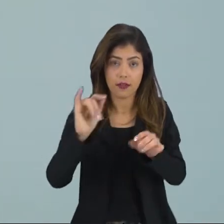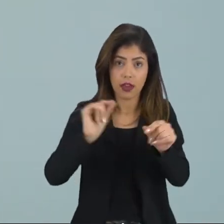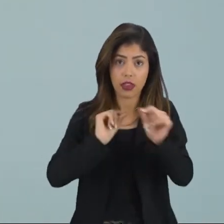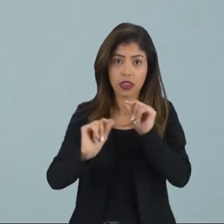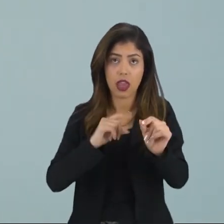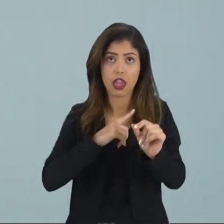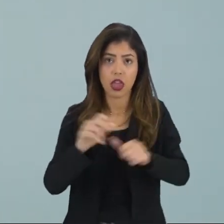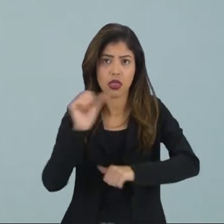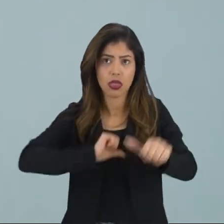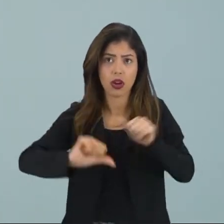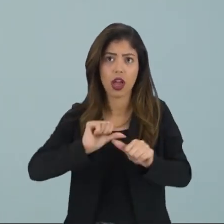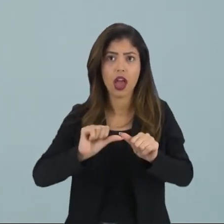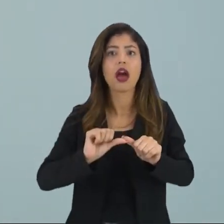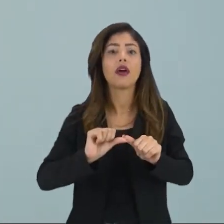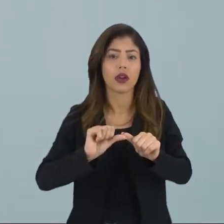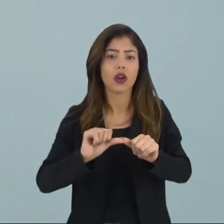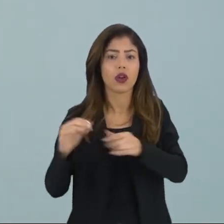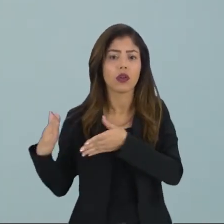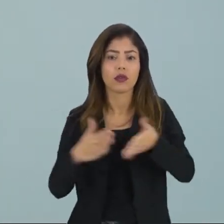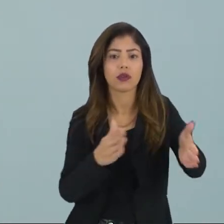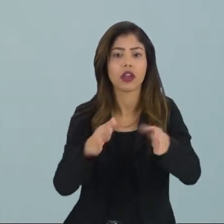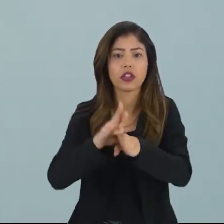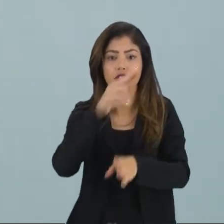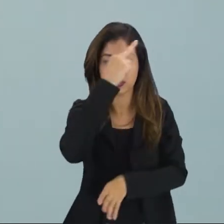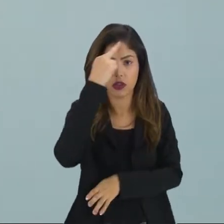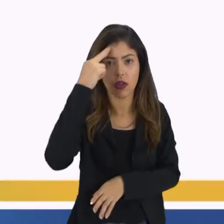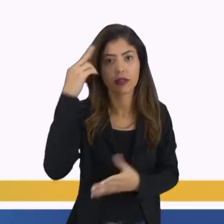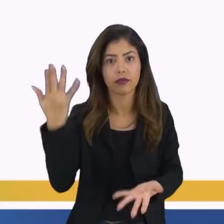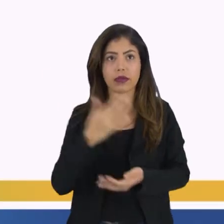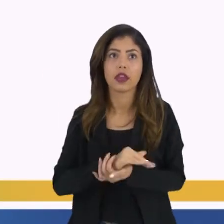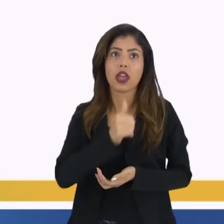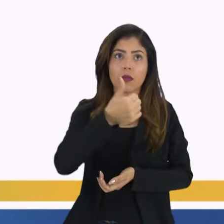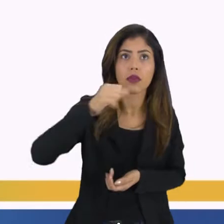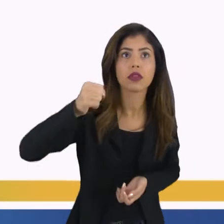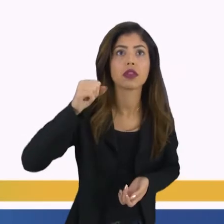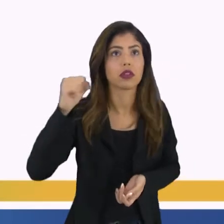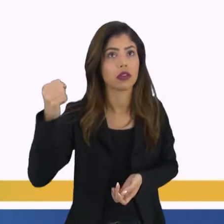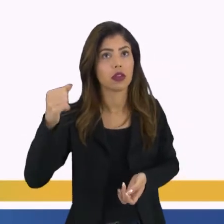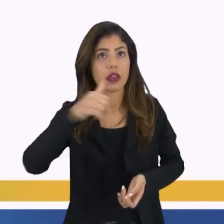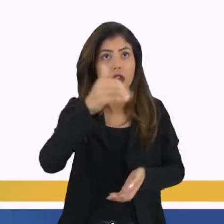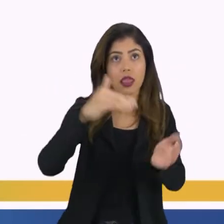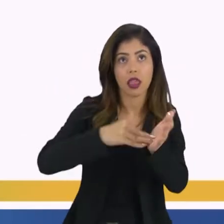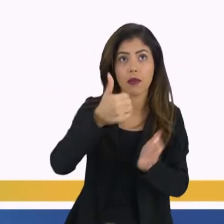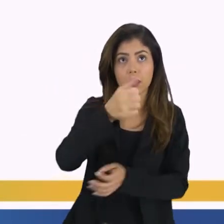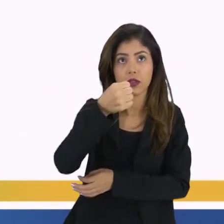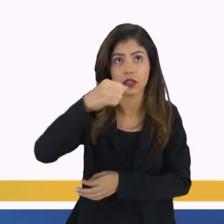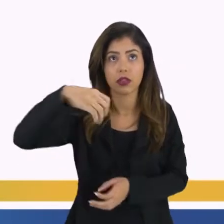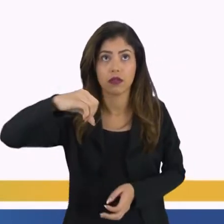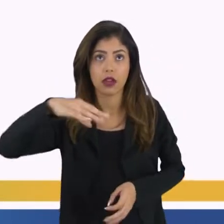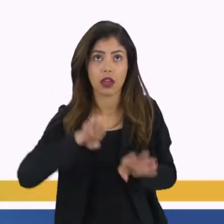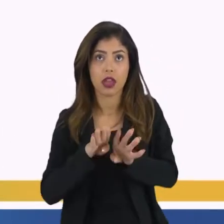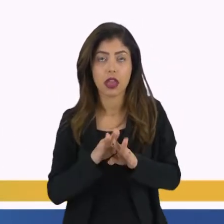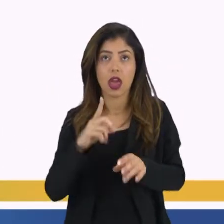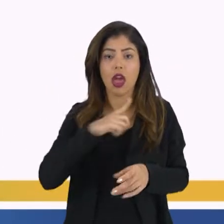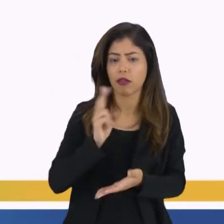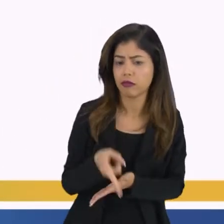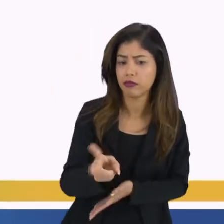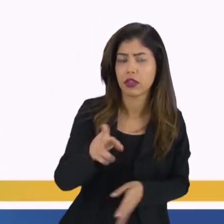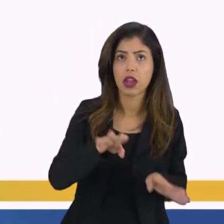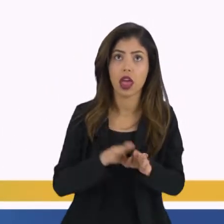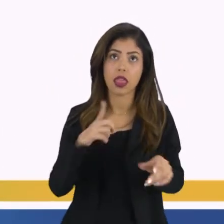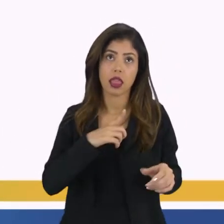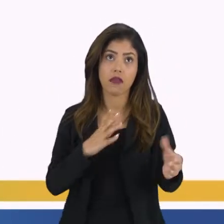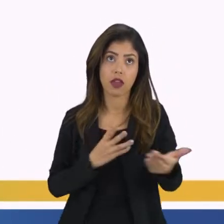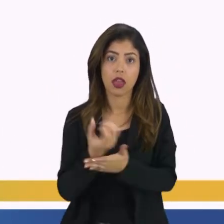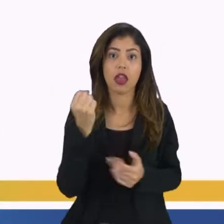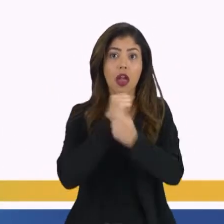fizeram e que mudaram completamente os rumos da nossa história, né? Em 1888 e 1889, respectivamente, ocorreu a